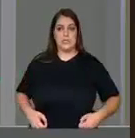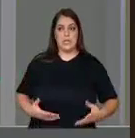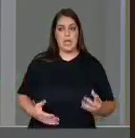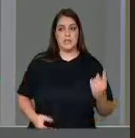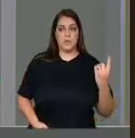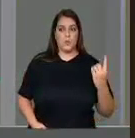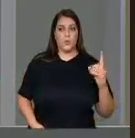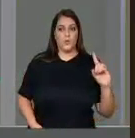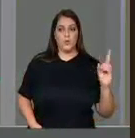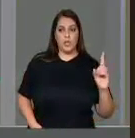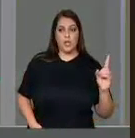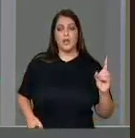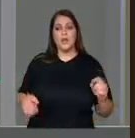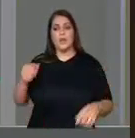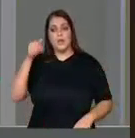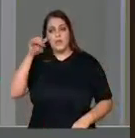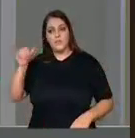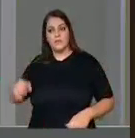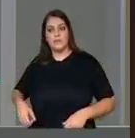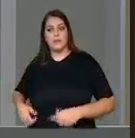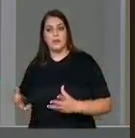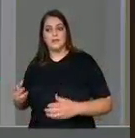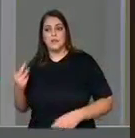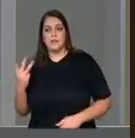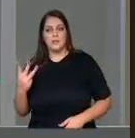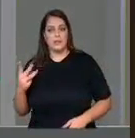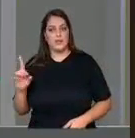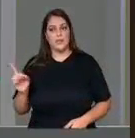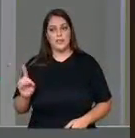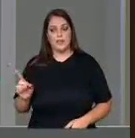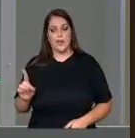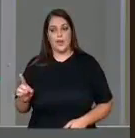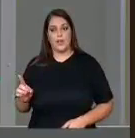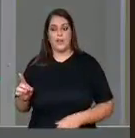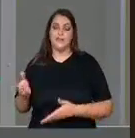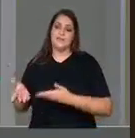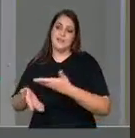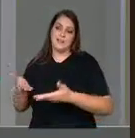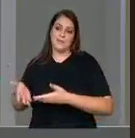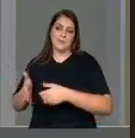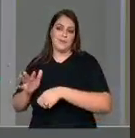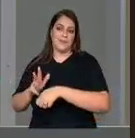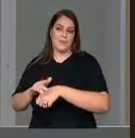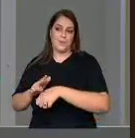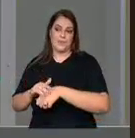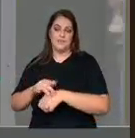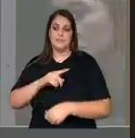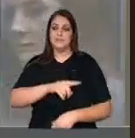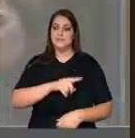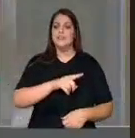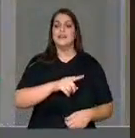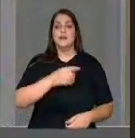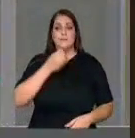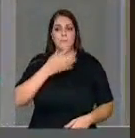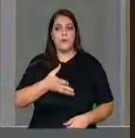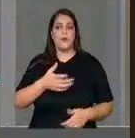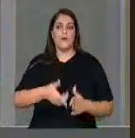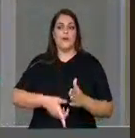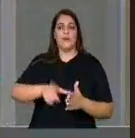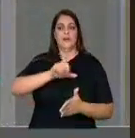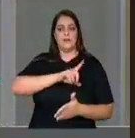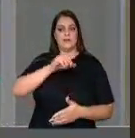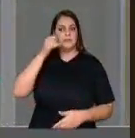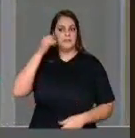investir em atividade física, a gente fala de tratar da causa, não da consequência. E eu acho que o